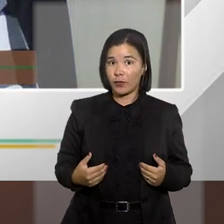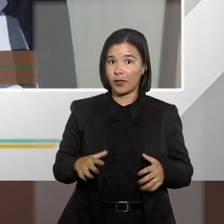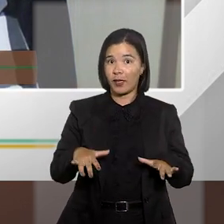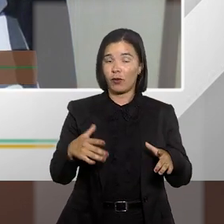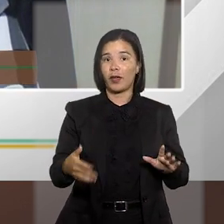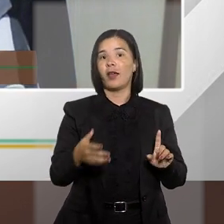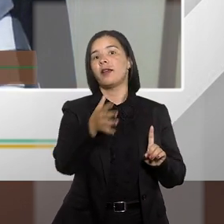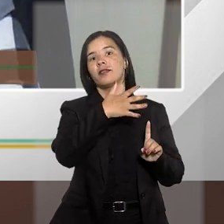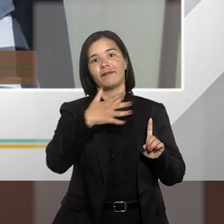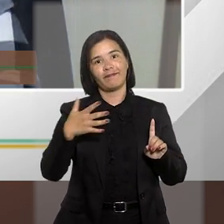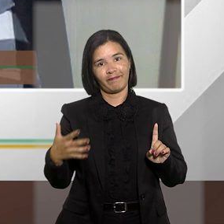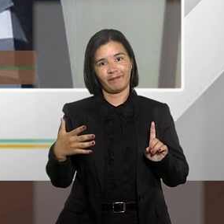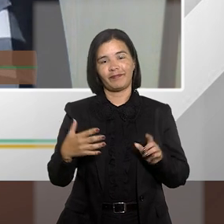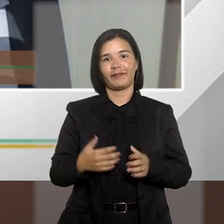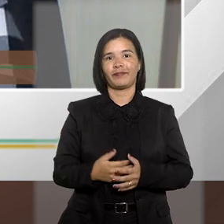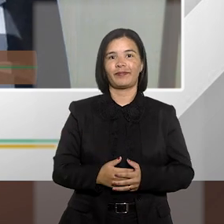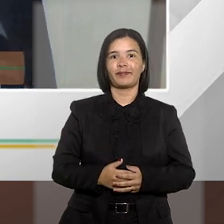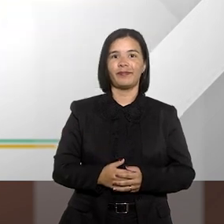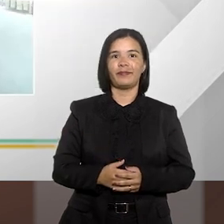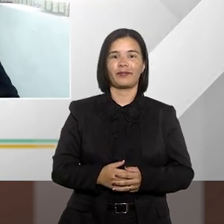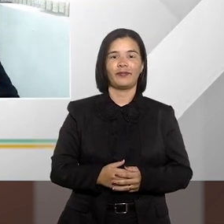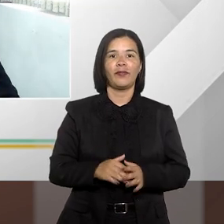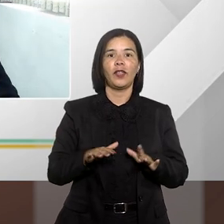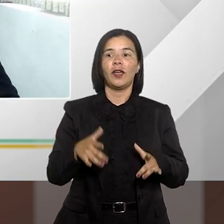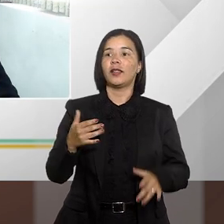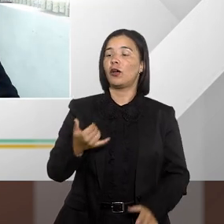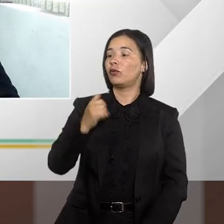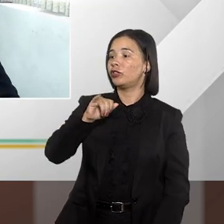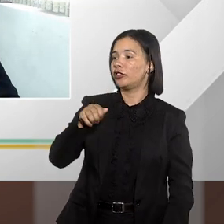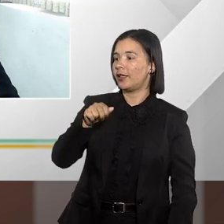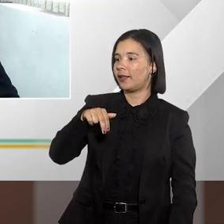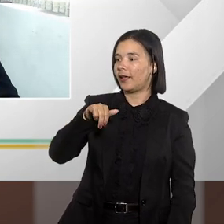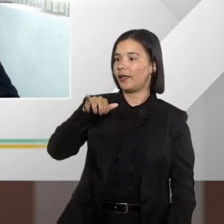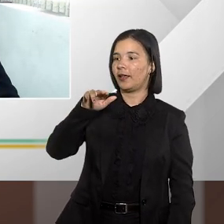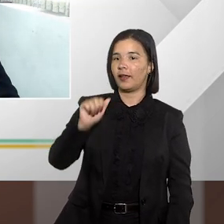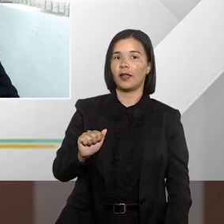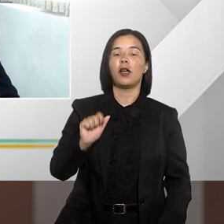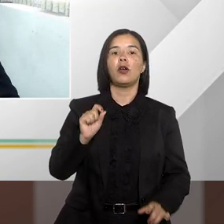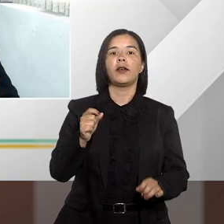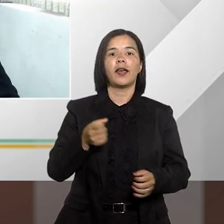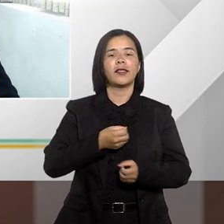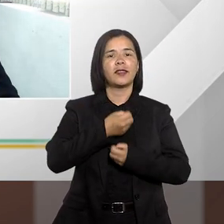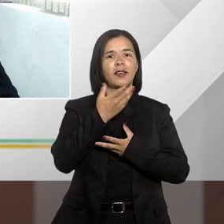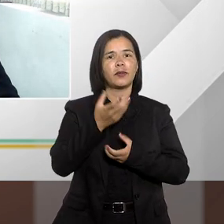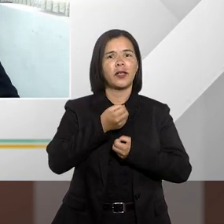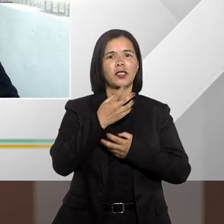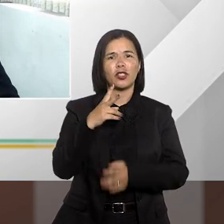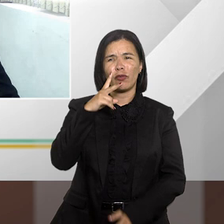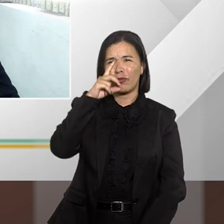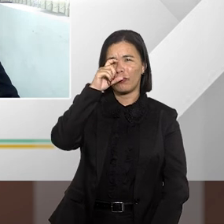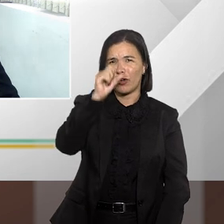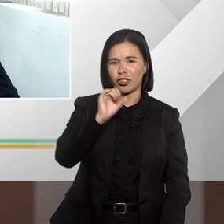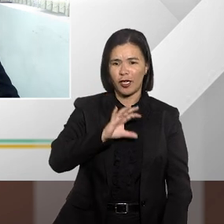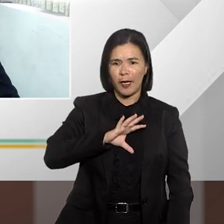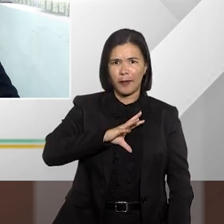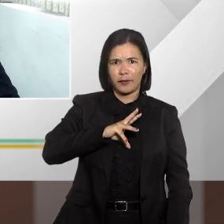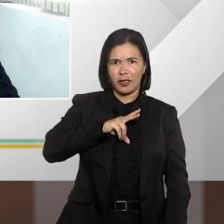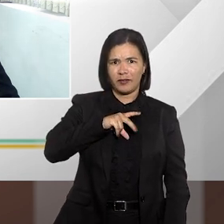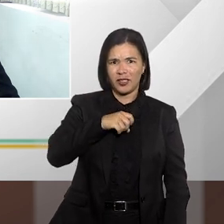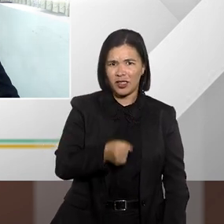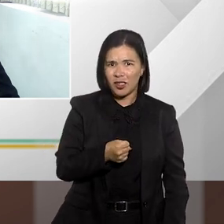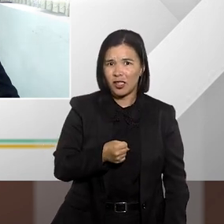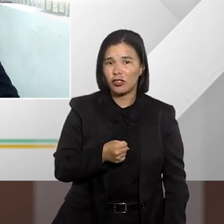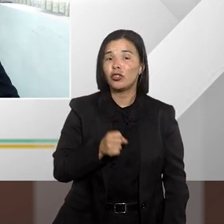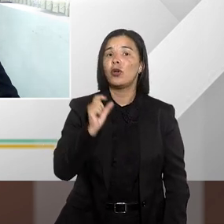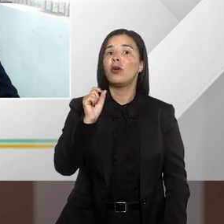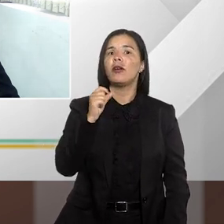LGBTQIA+. Ainda com você, Janaína, falando aí dessa expressão que eu acho tão forte, perversidade. Eu